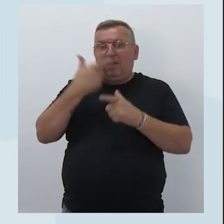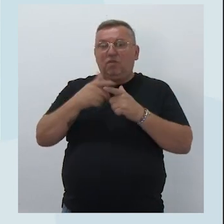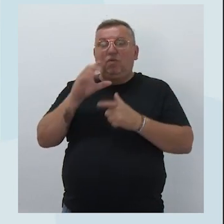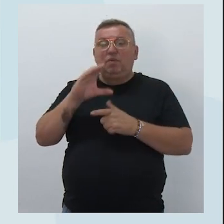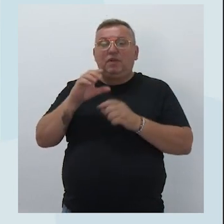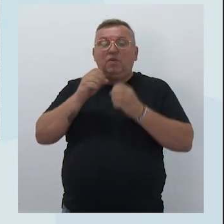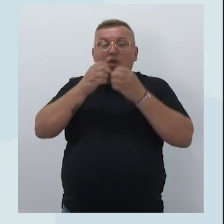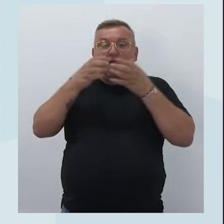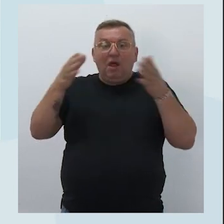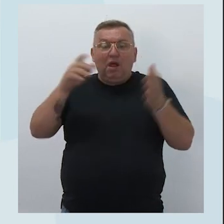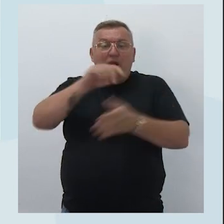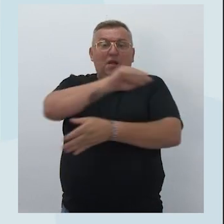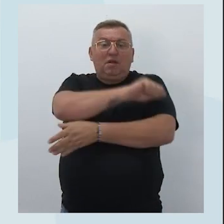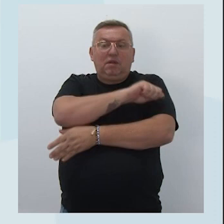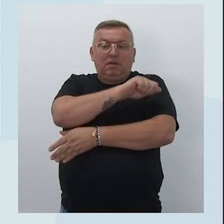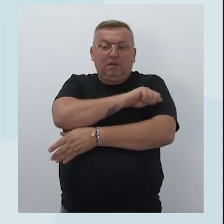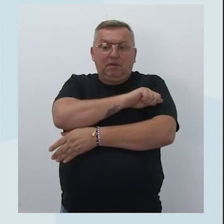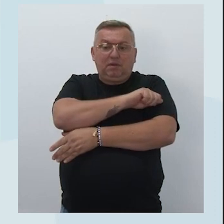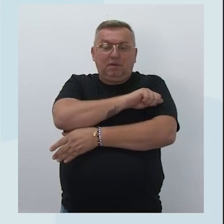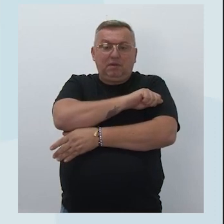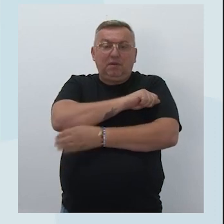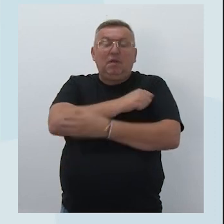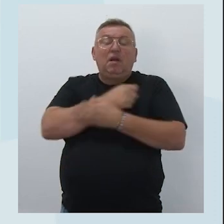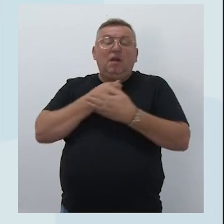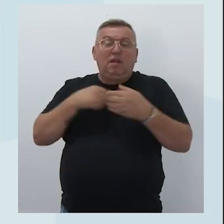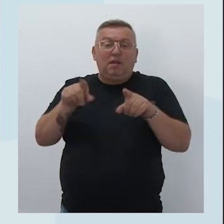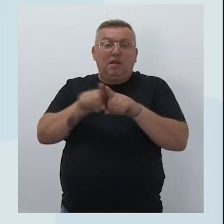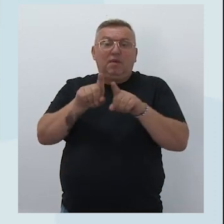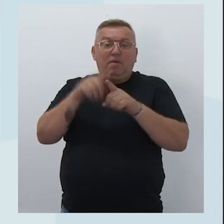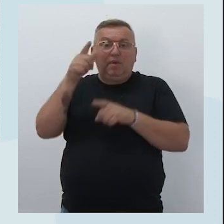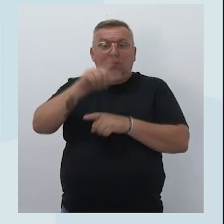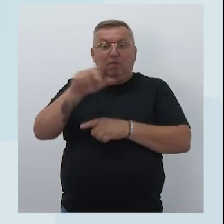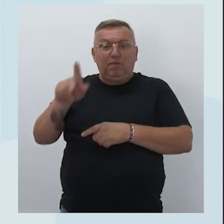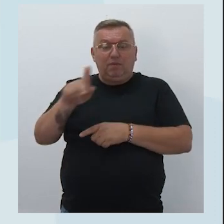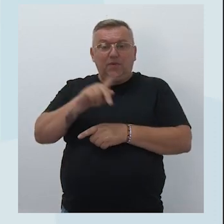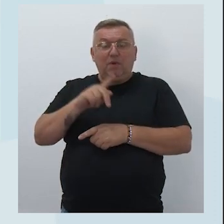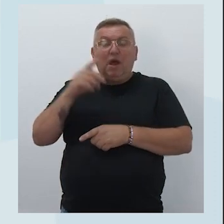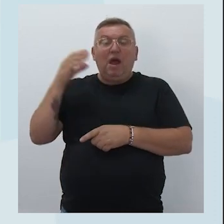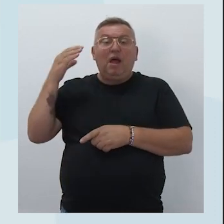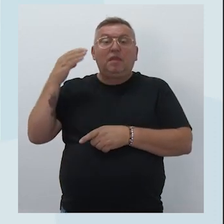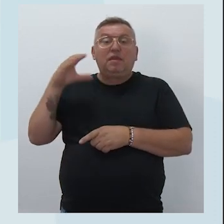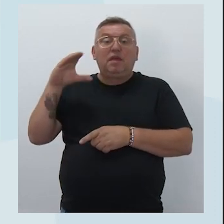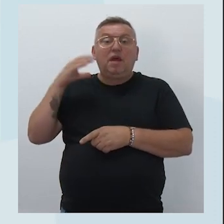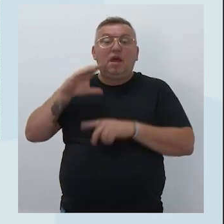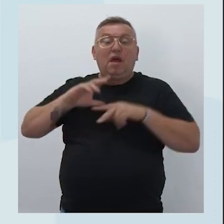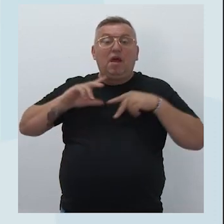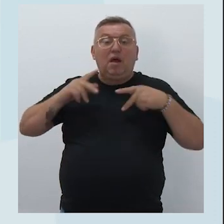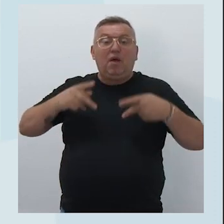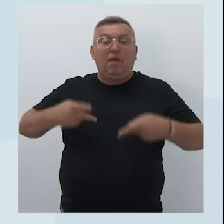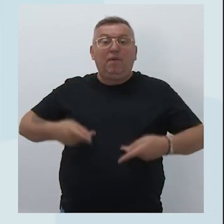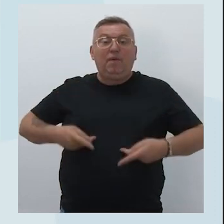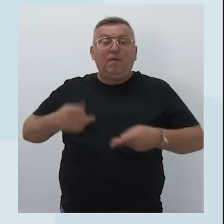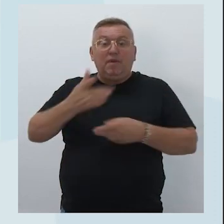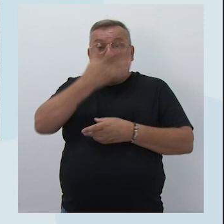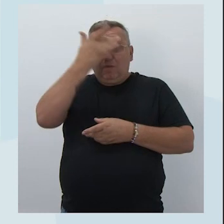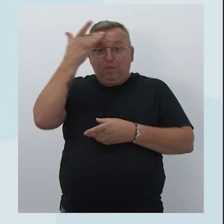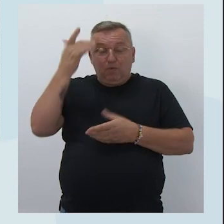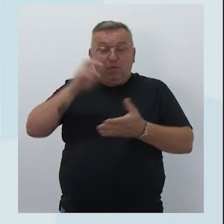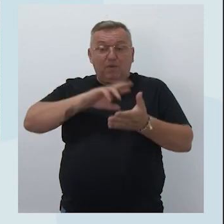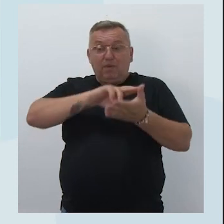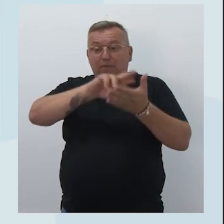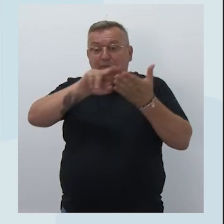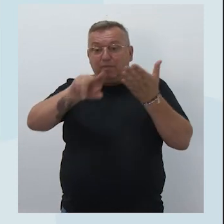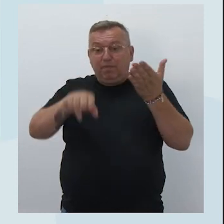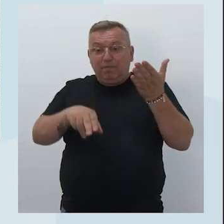isso claro para os nossos estudantes, para os nossos colegas de trabalho, né? As ciências humanas, ela quer o quê? Que as pessoas, na sua